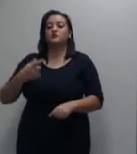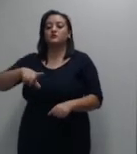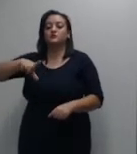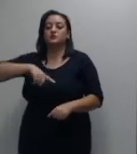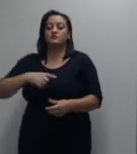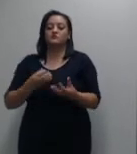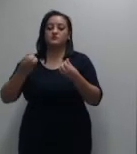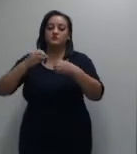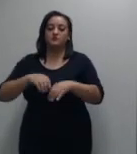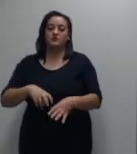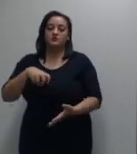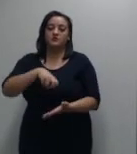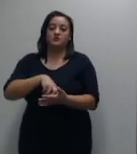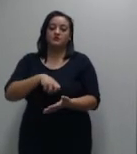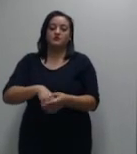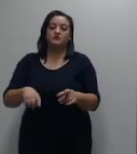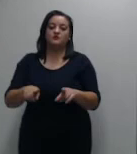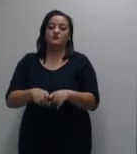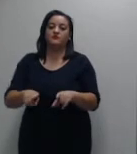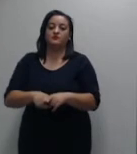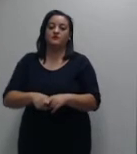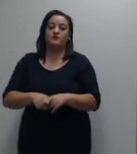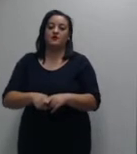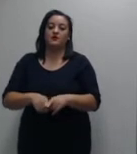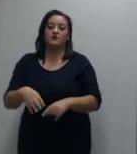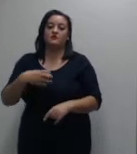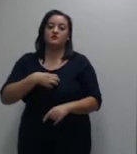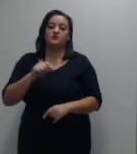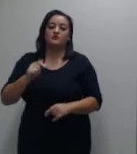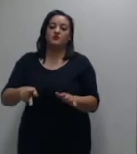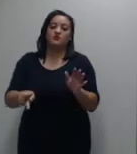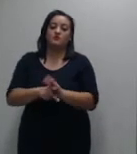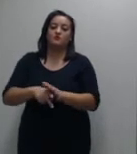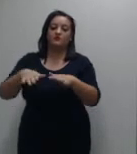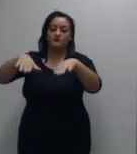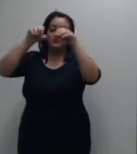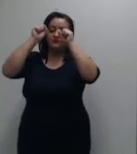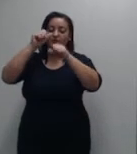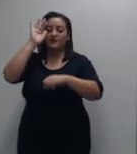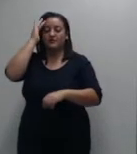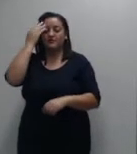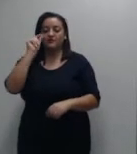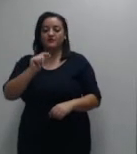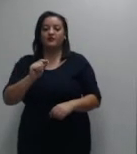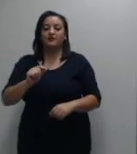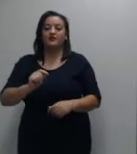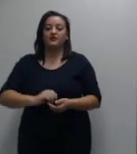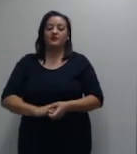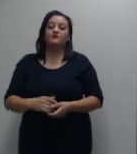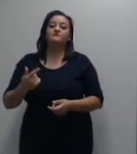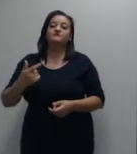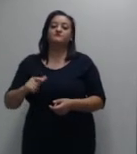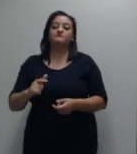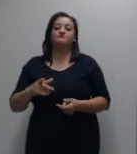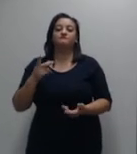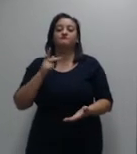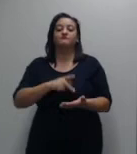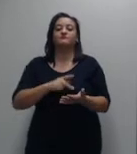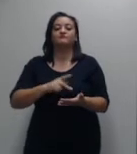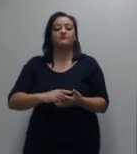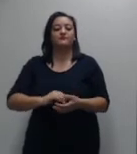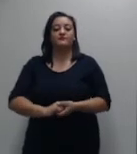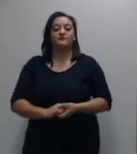punitivos em para uma conduta que o próprio tribunal entendeu que não estava exatamente